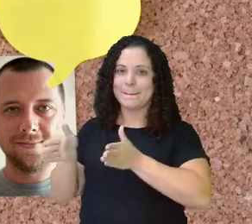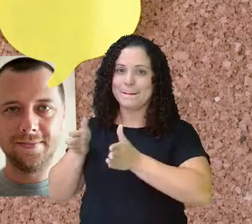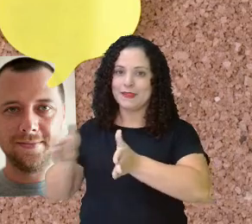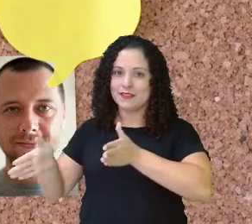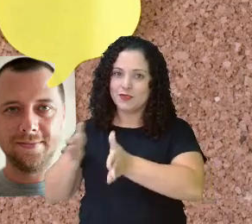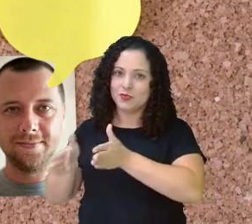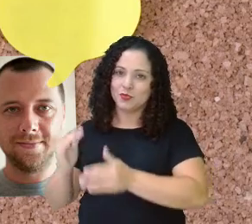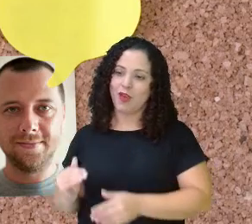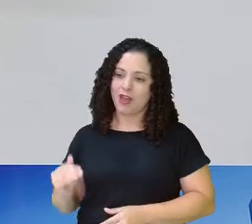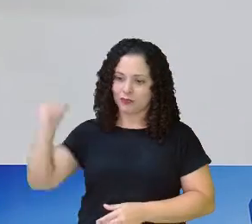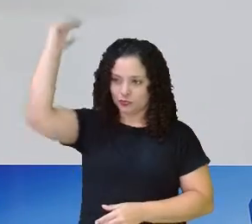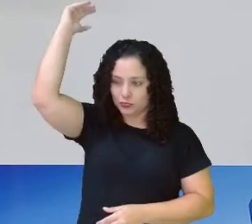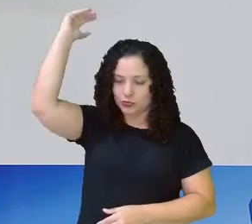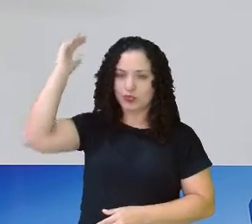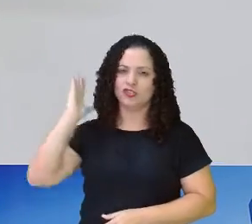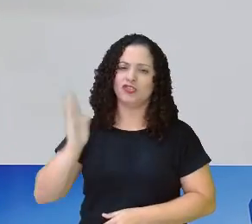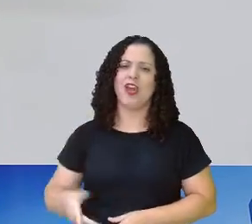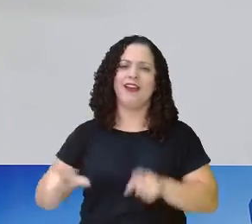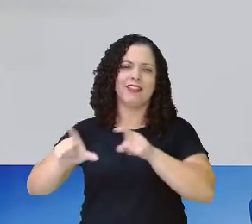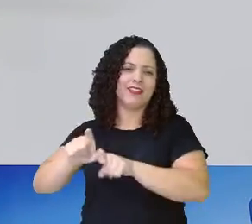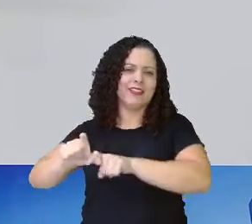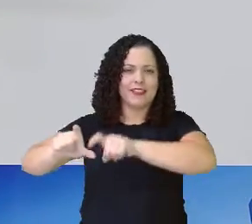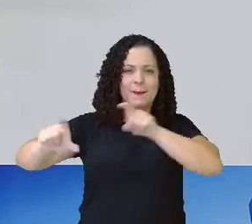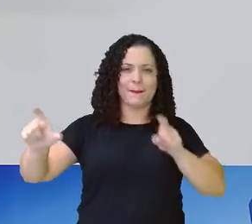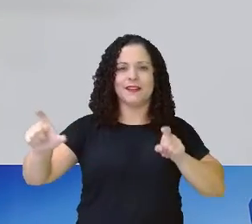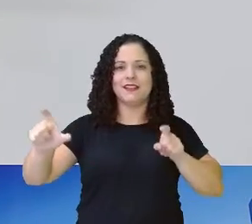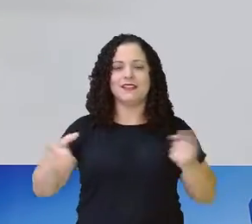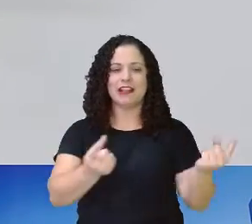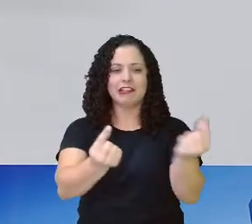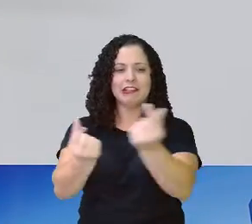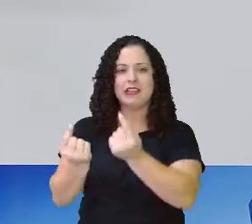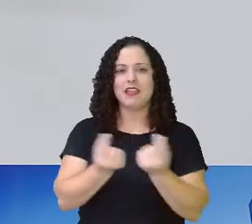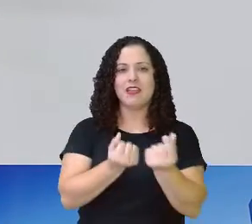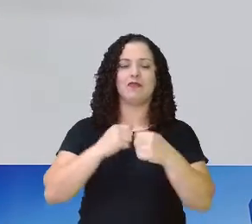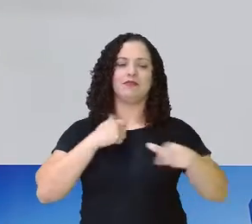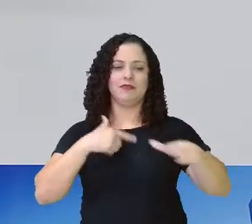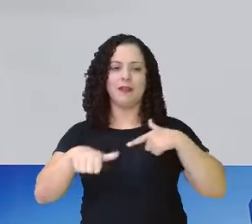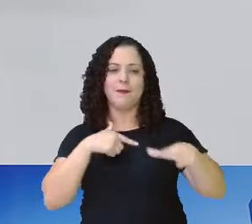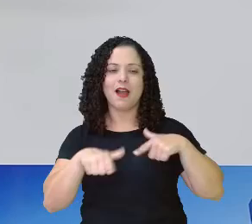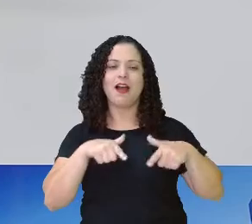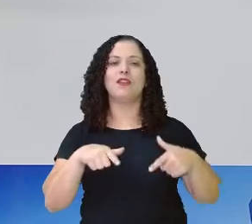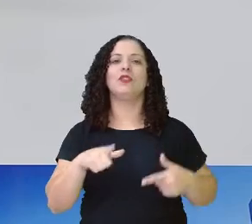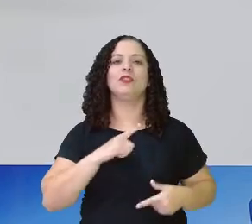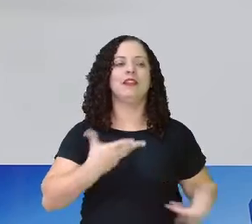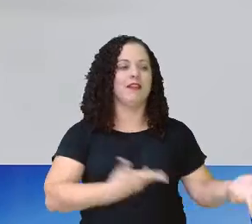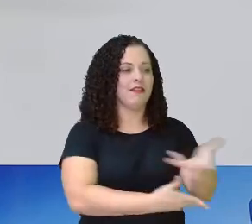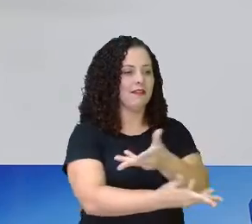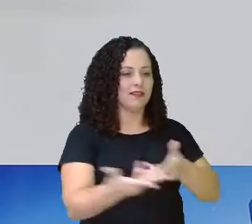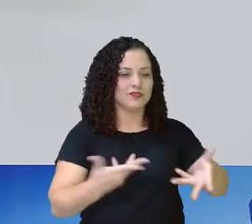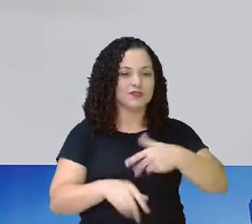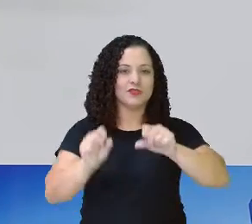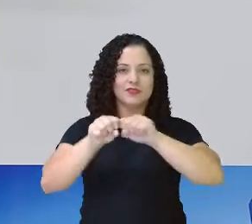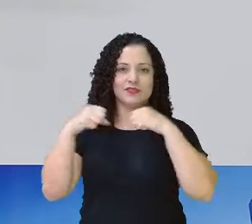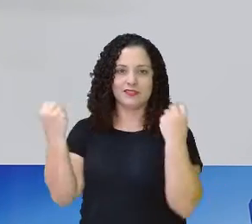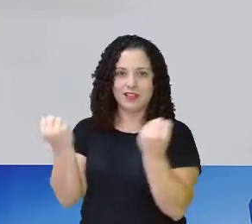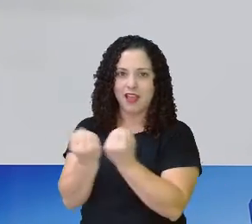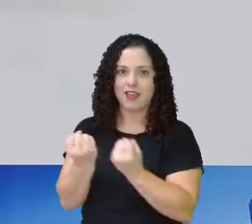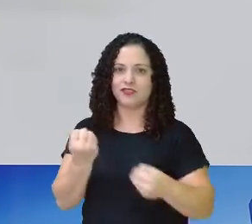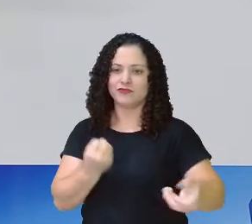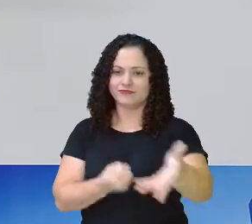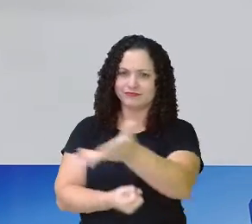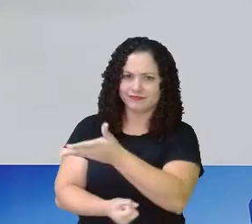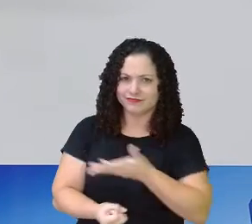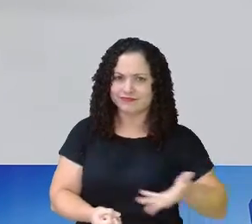a gente vai ter uma independência maior. Vai conseguir ter um emprego, começar relações sociais, e aí começar